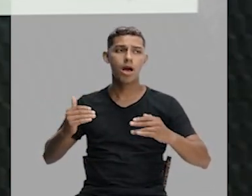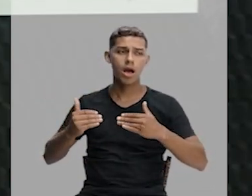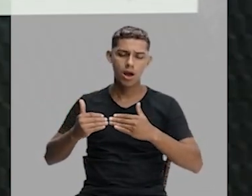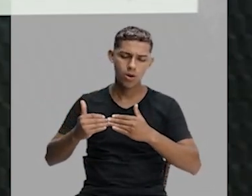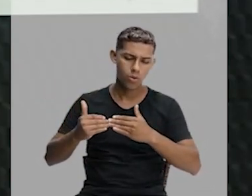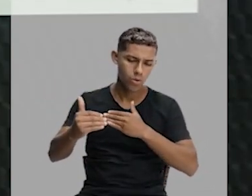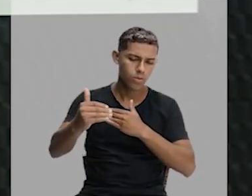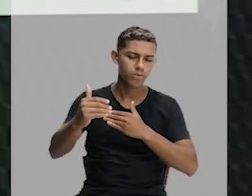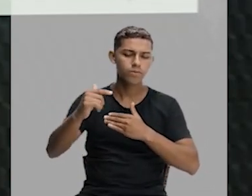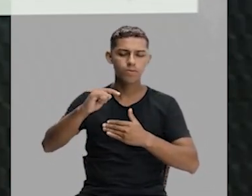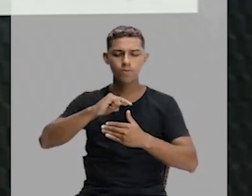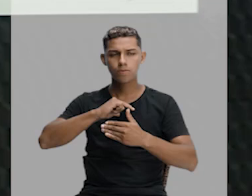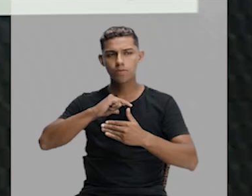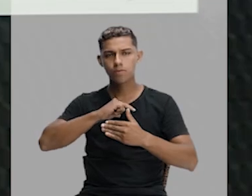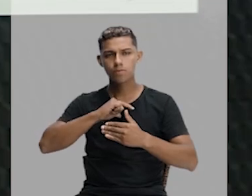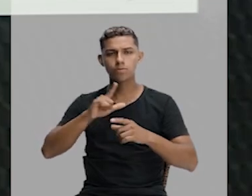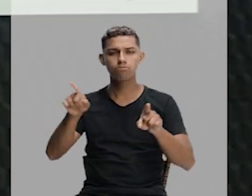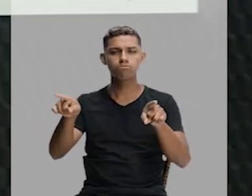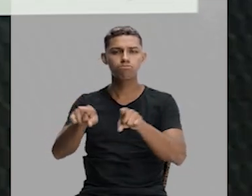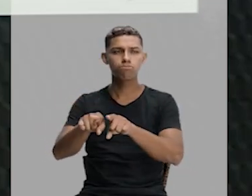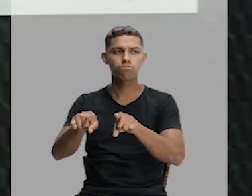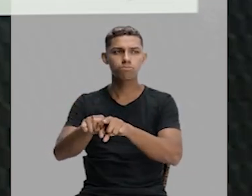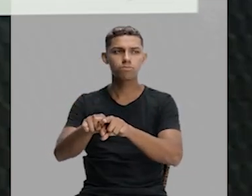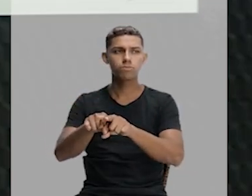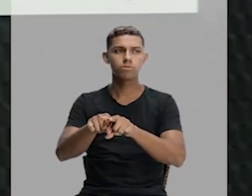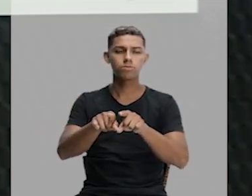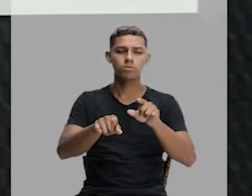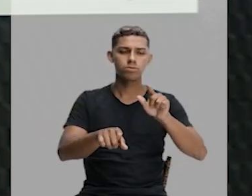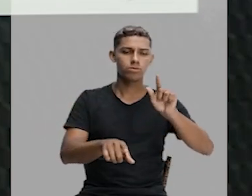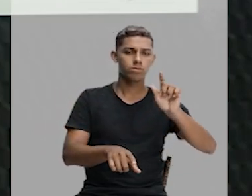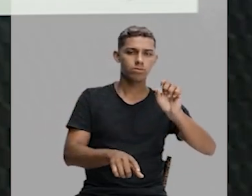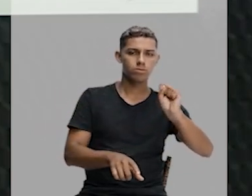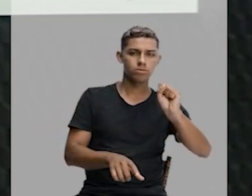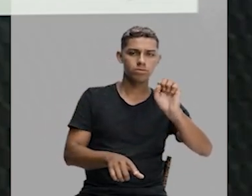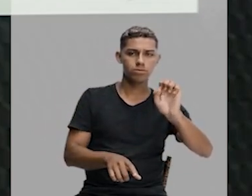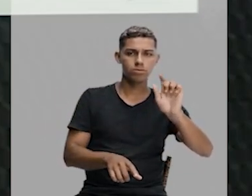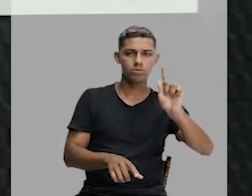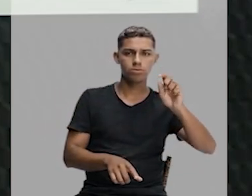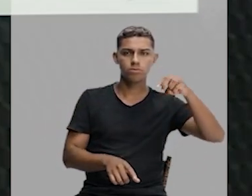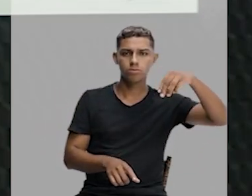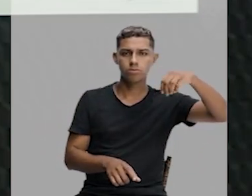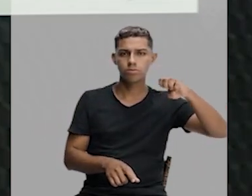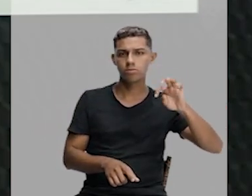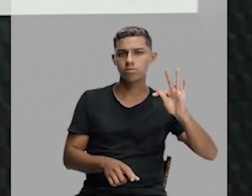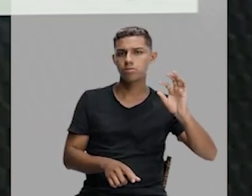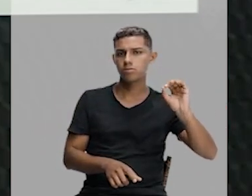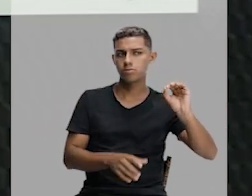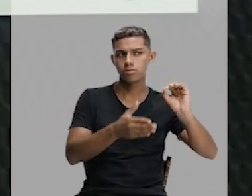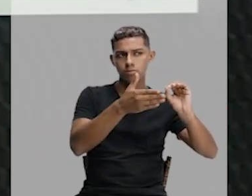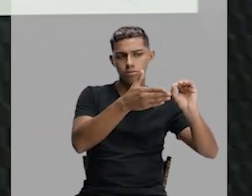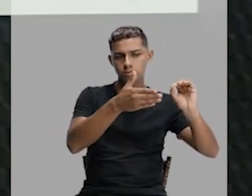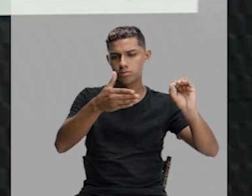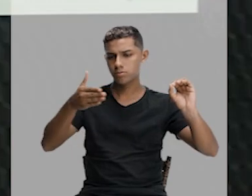aqui, ó. Esse segmento que vai de B1 até